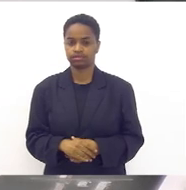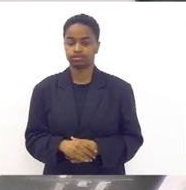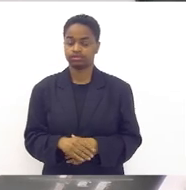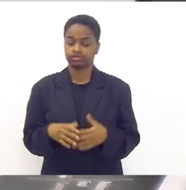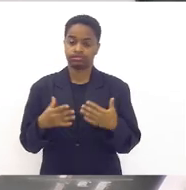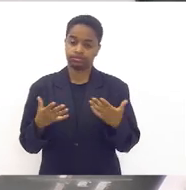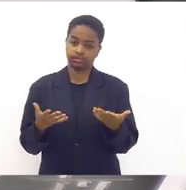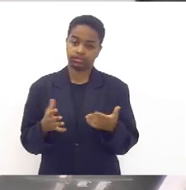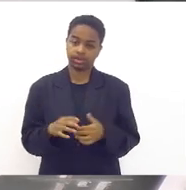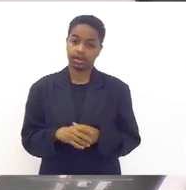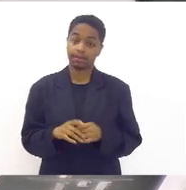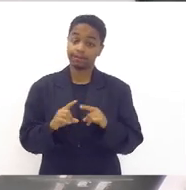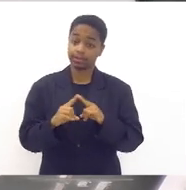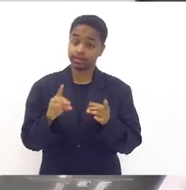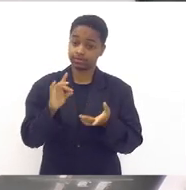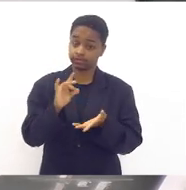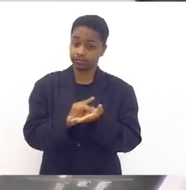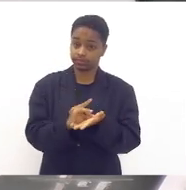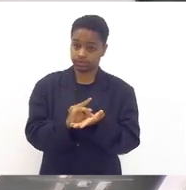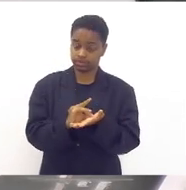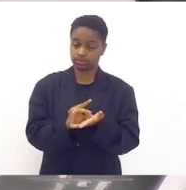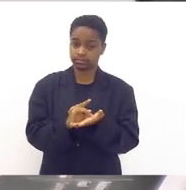enfim. Mas o fato concreto,